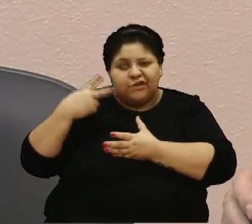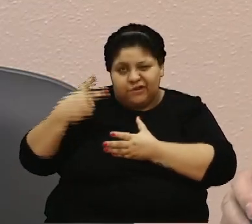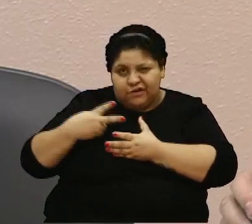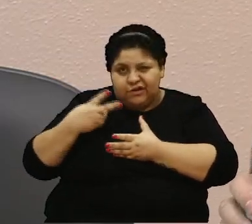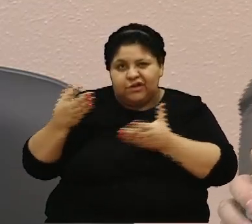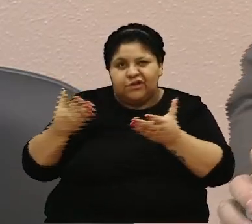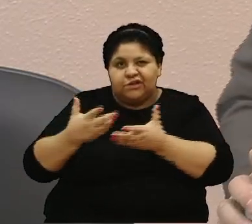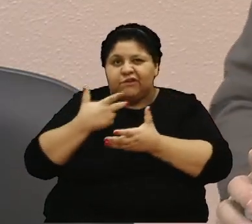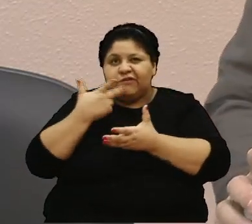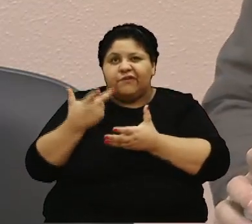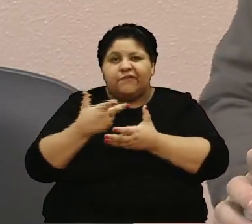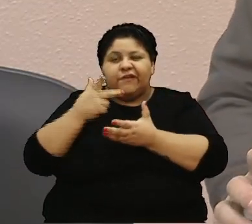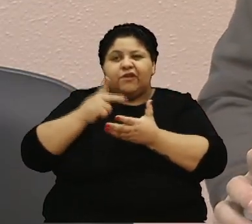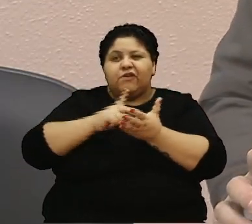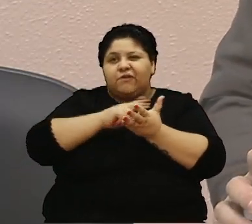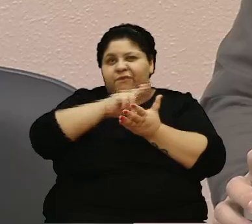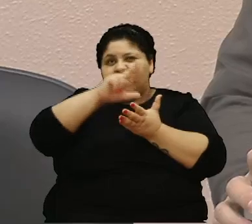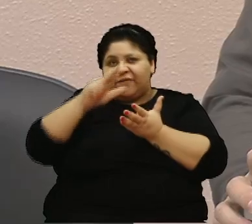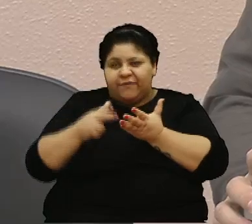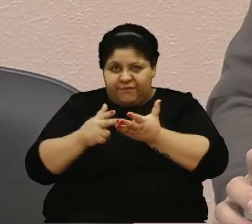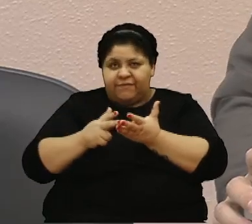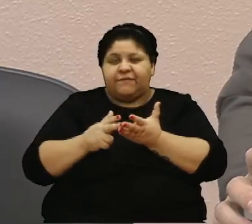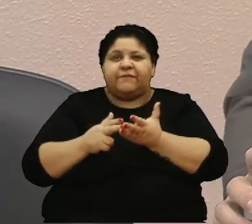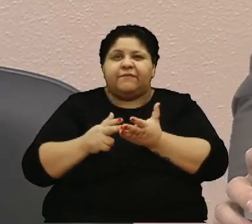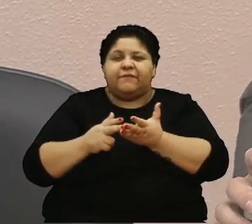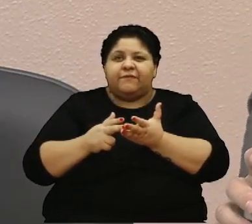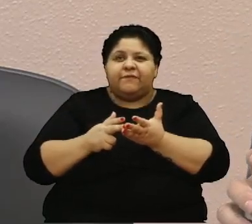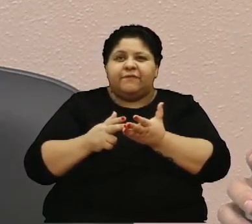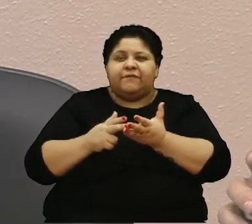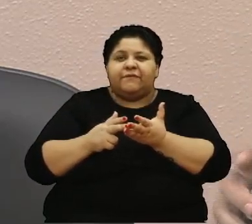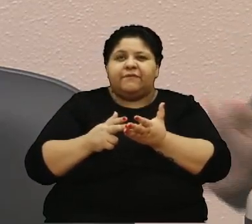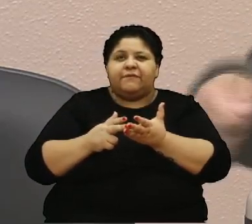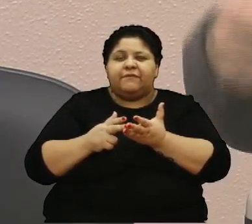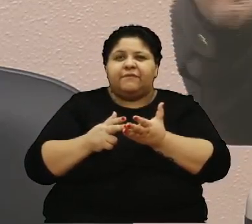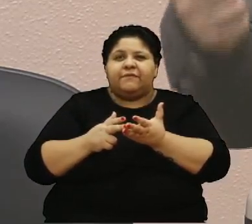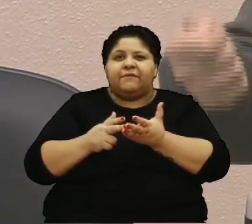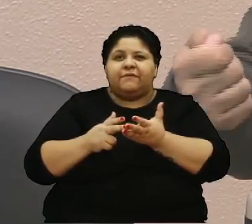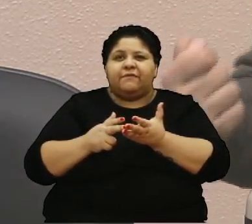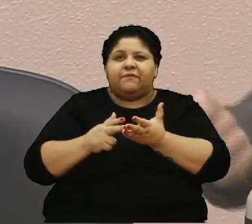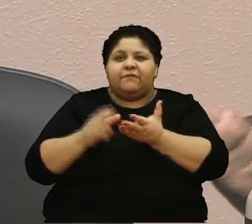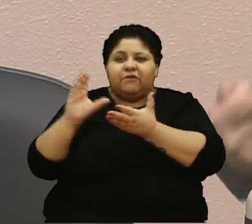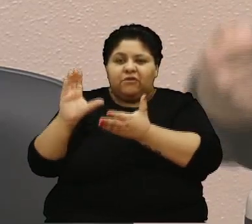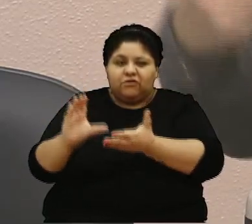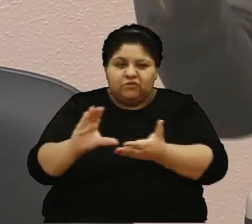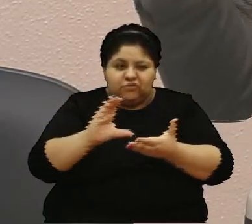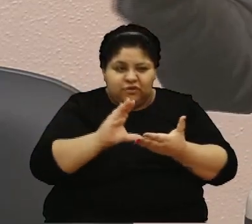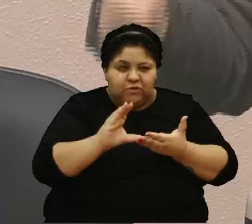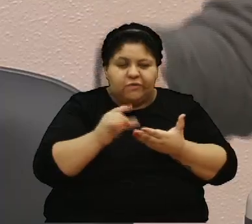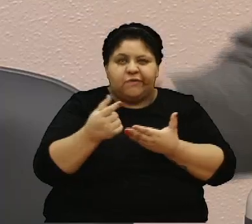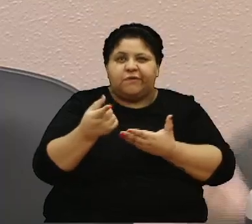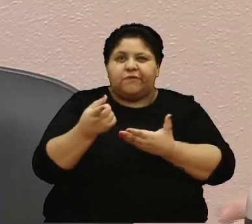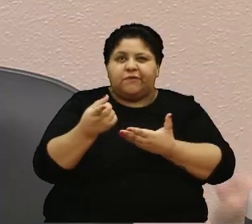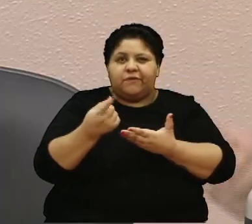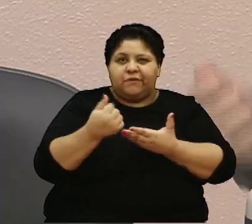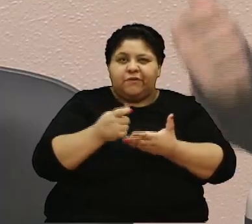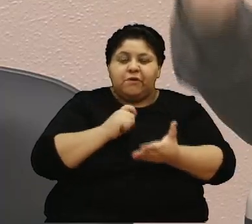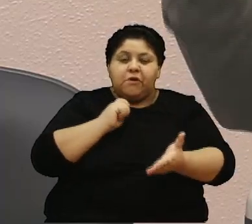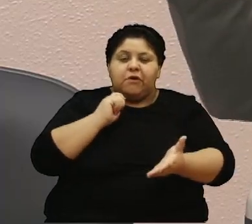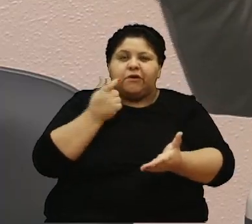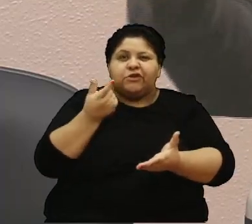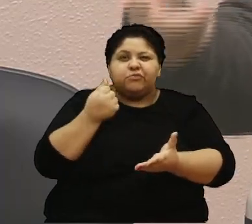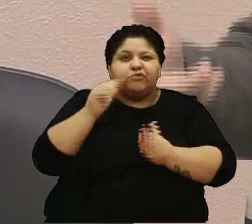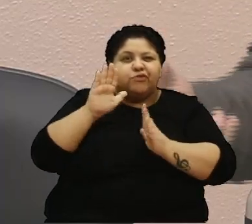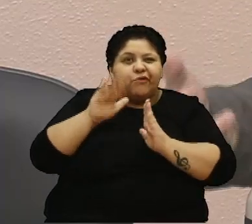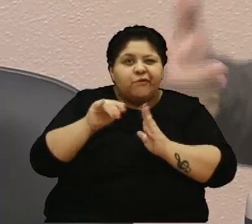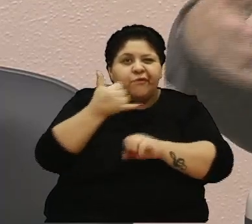já tratou também várias vezes no que se refere à questão, né, dos recursos públicos, no barateamento da